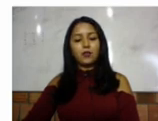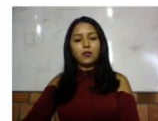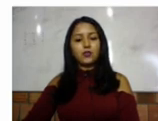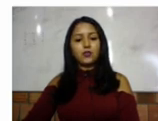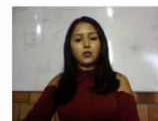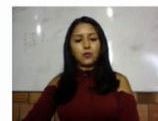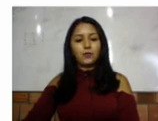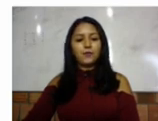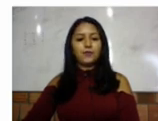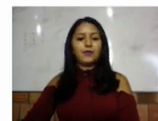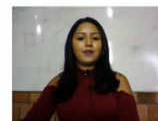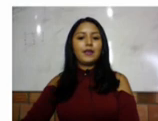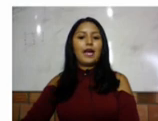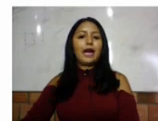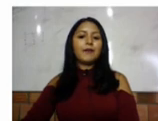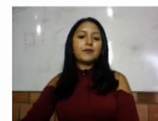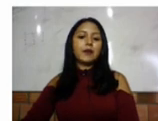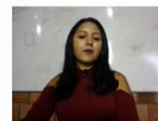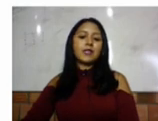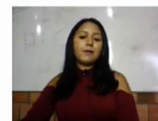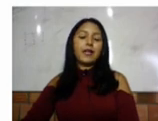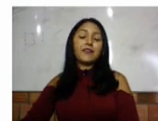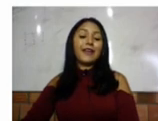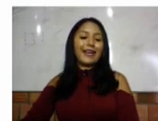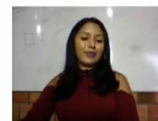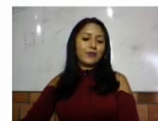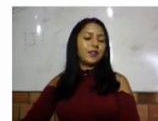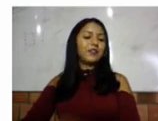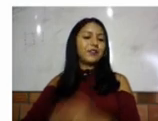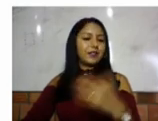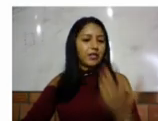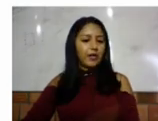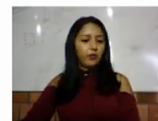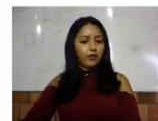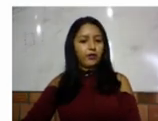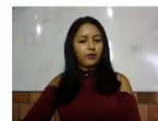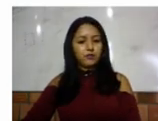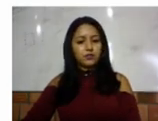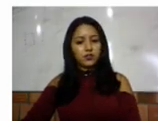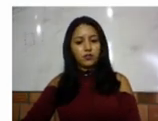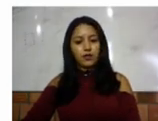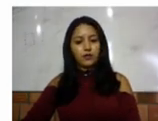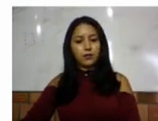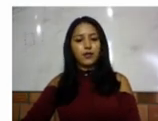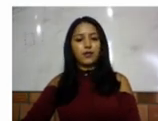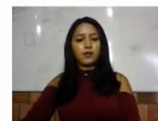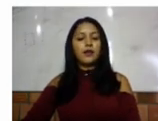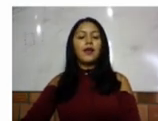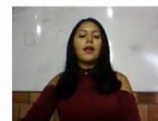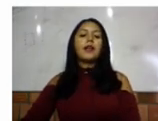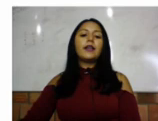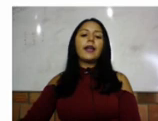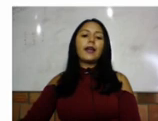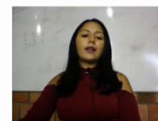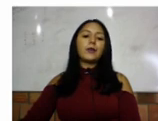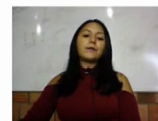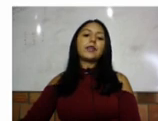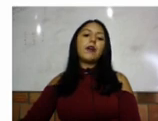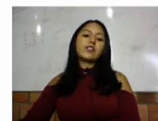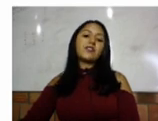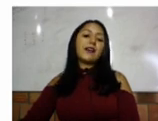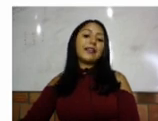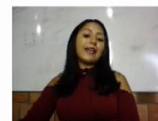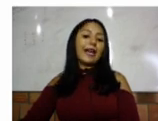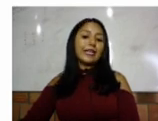dj aqui ó a mesma coisa que eu falava erro não que significa genro né a empresa você já estava sobre isso e